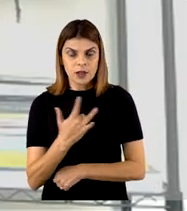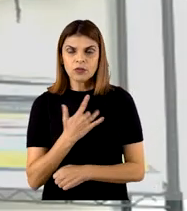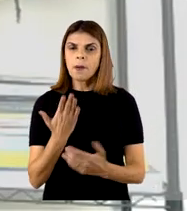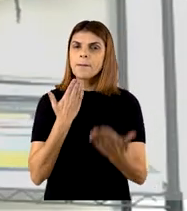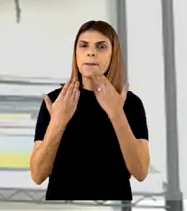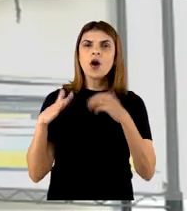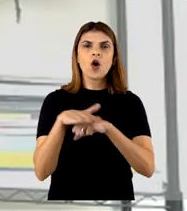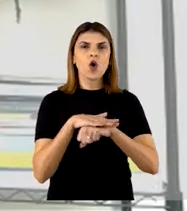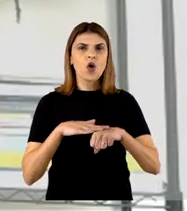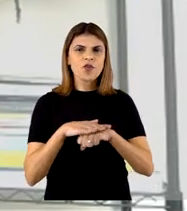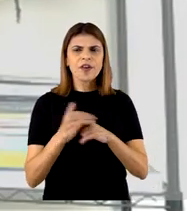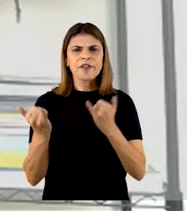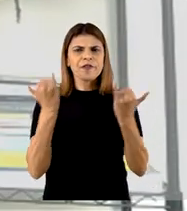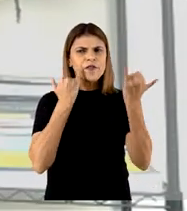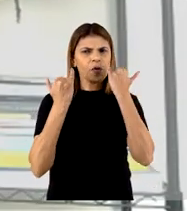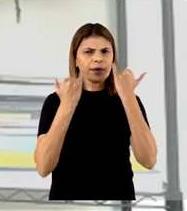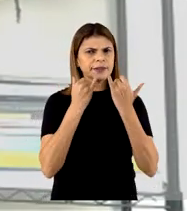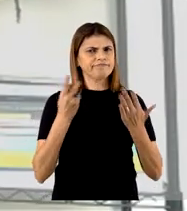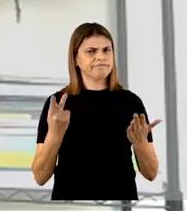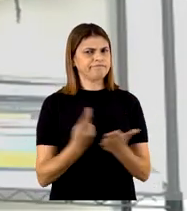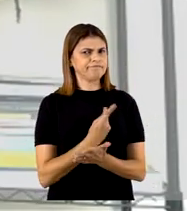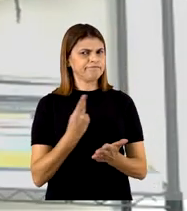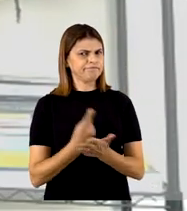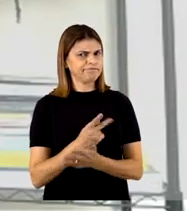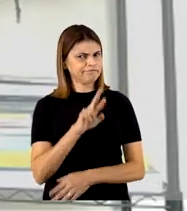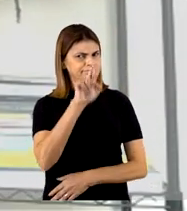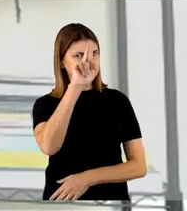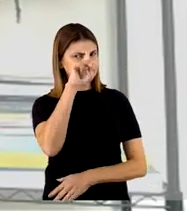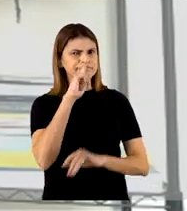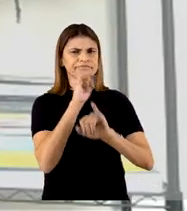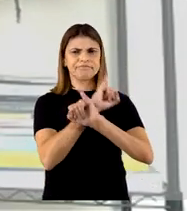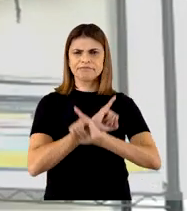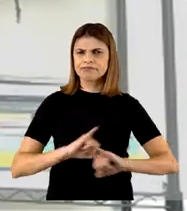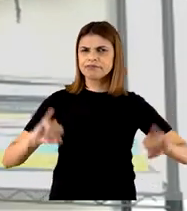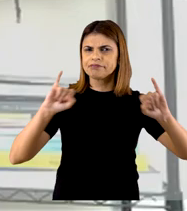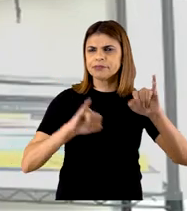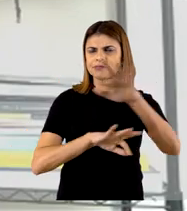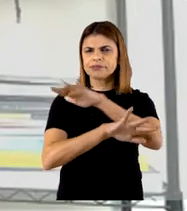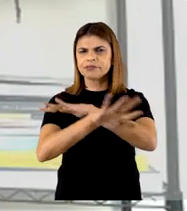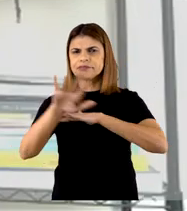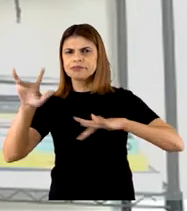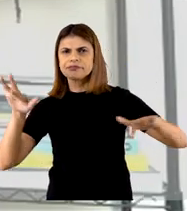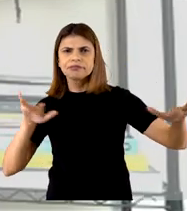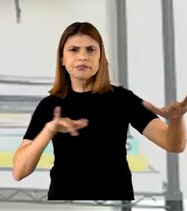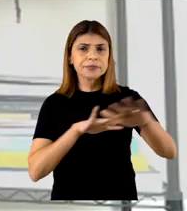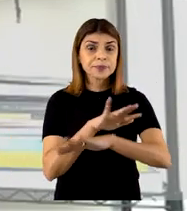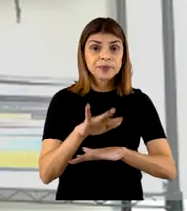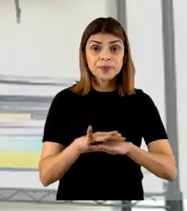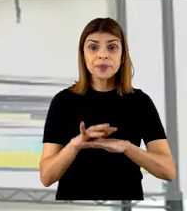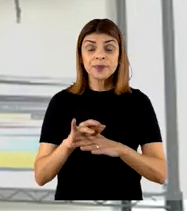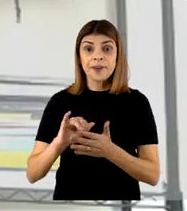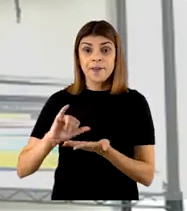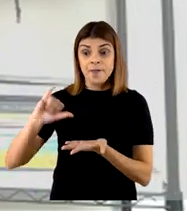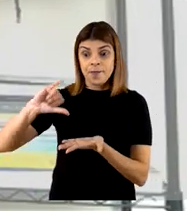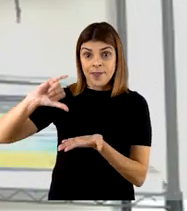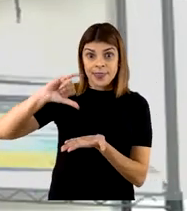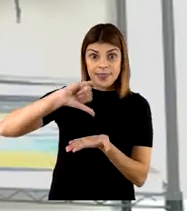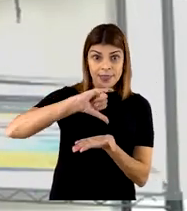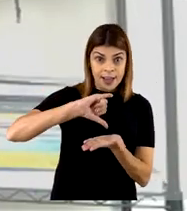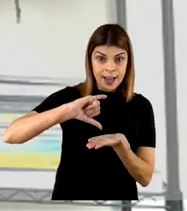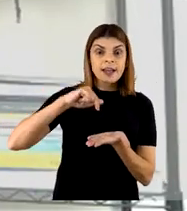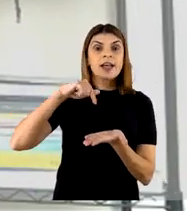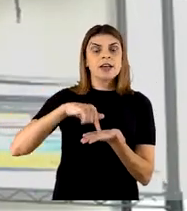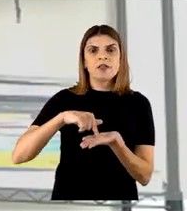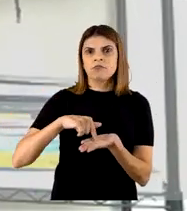vocês sobre uma informação incorreta que está circulando por aí, dizendo que o vinagre ele é